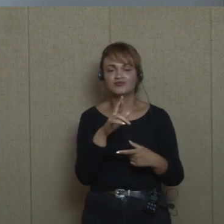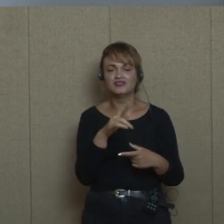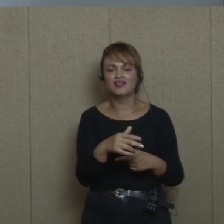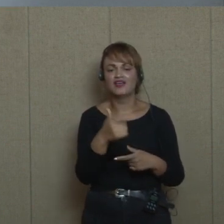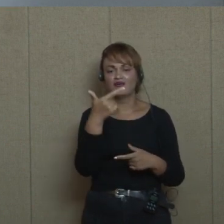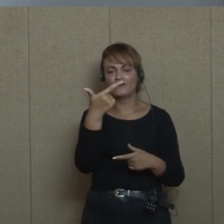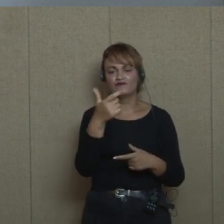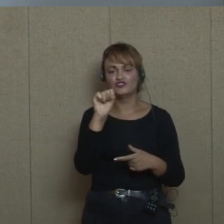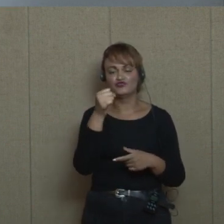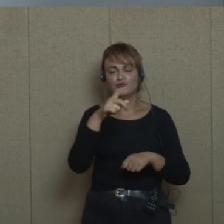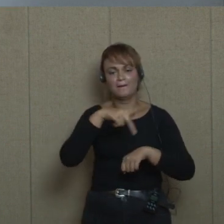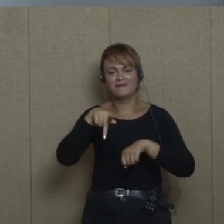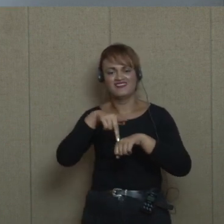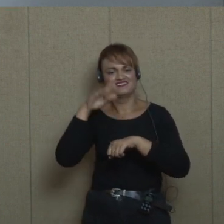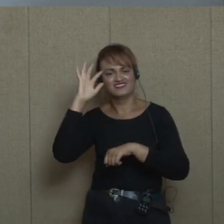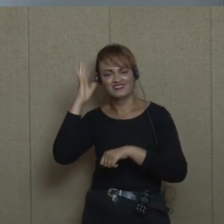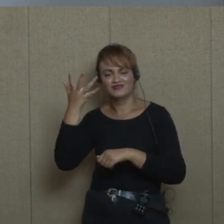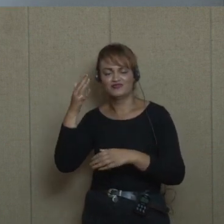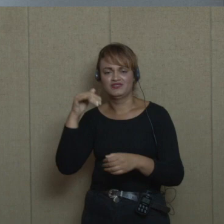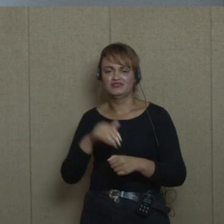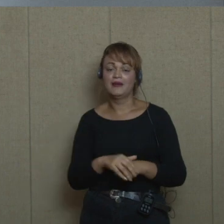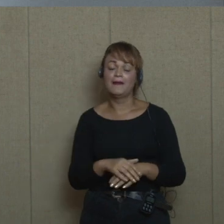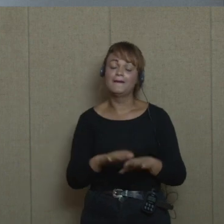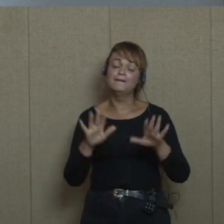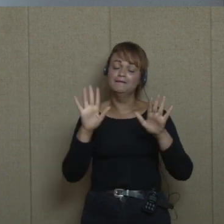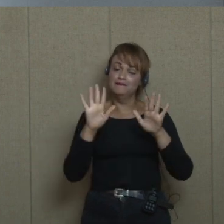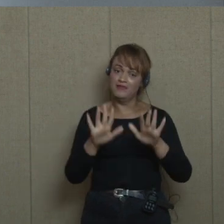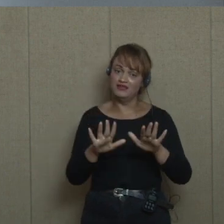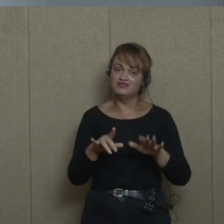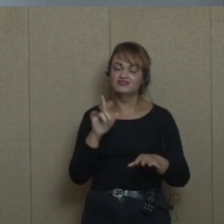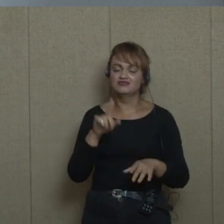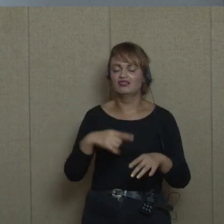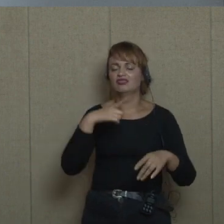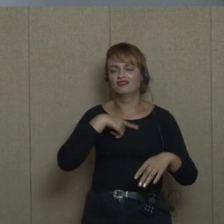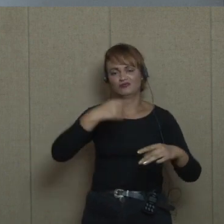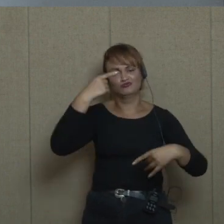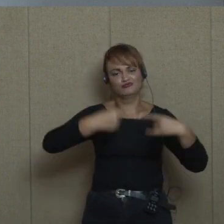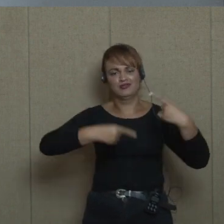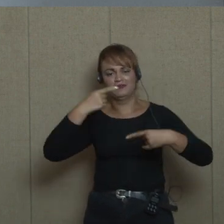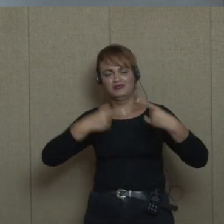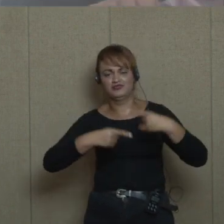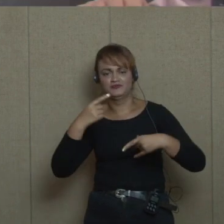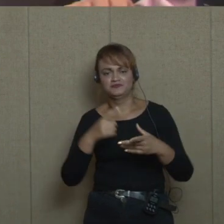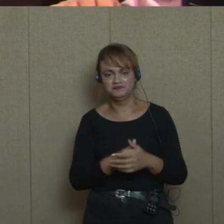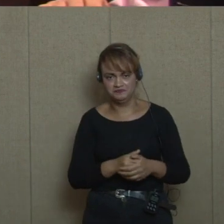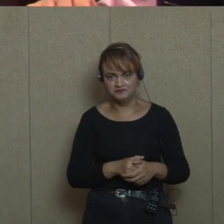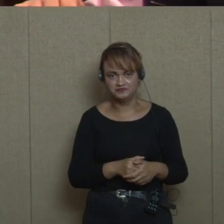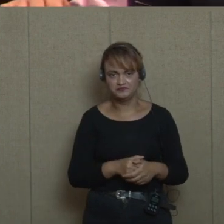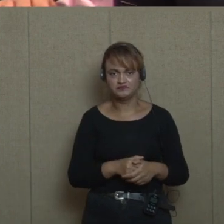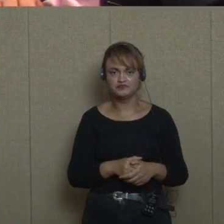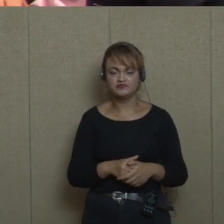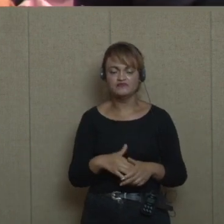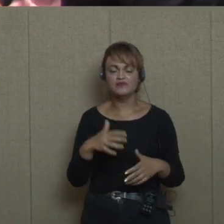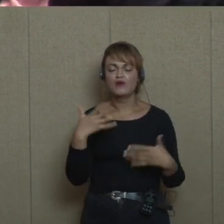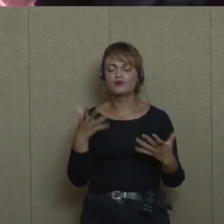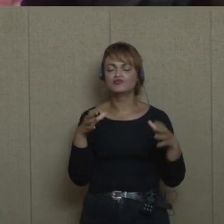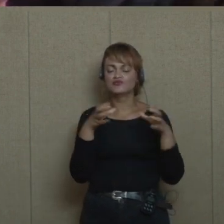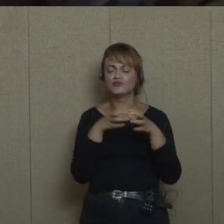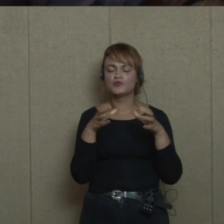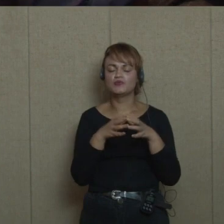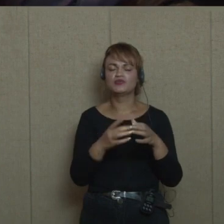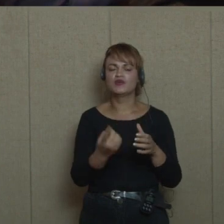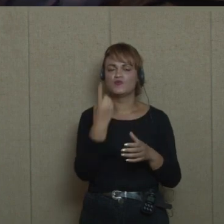28 países. Mas há um debate. Quando vemos a comissão, tem